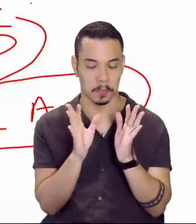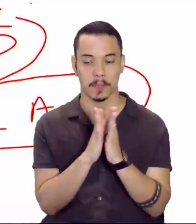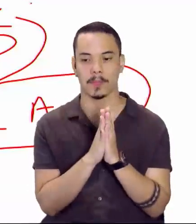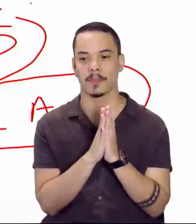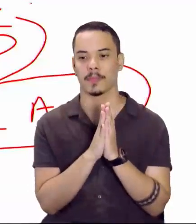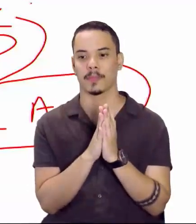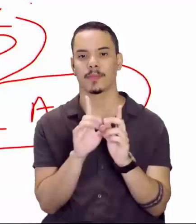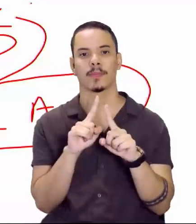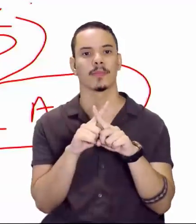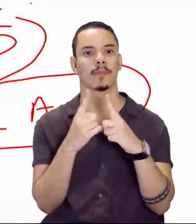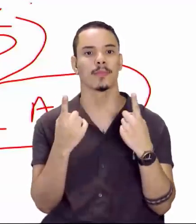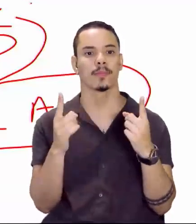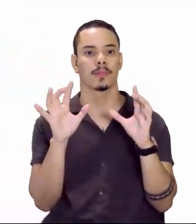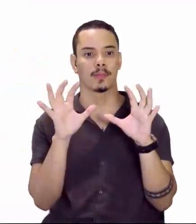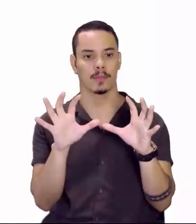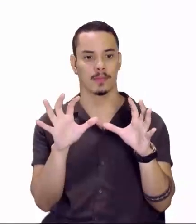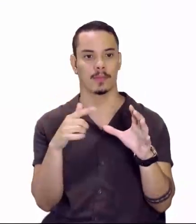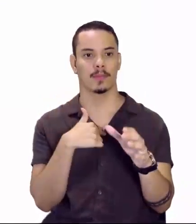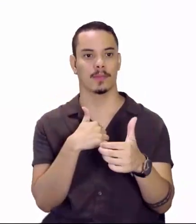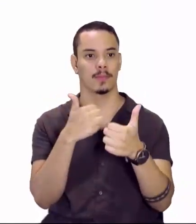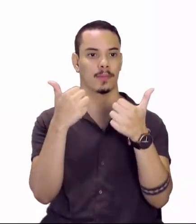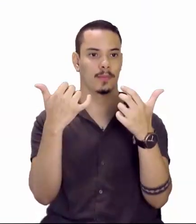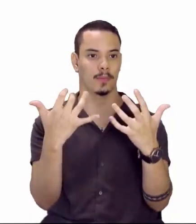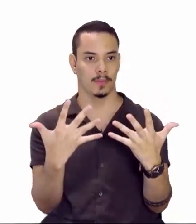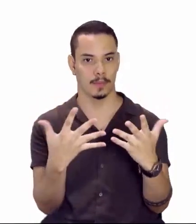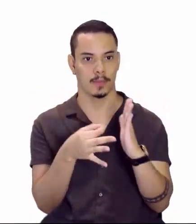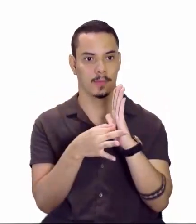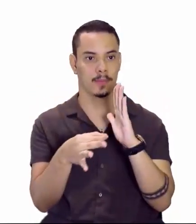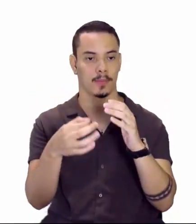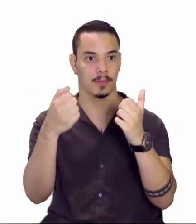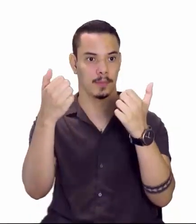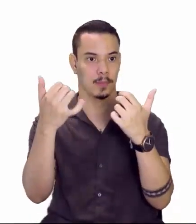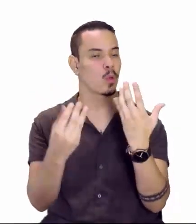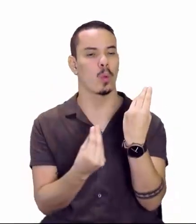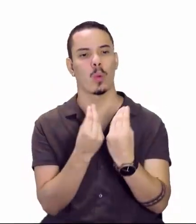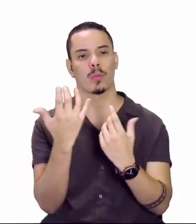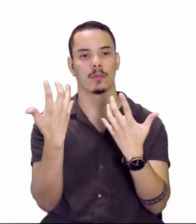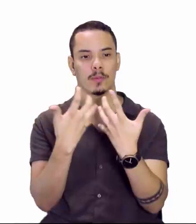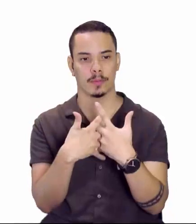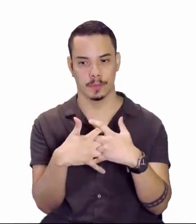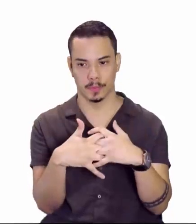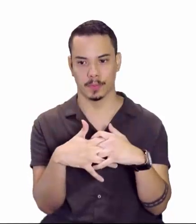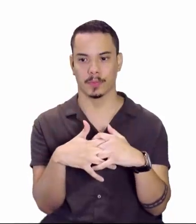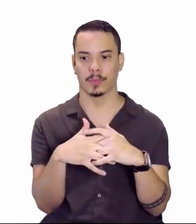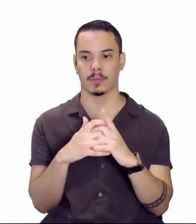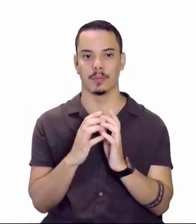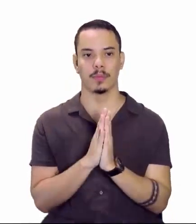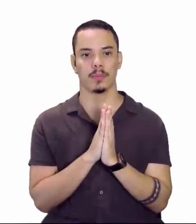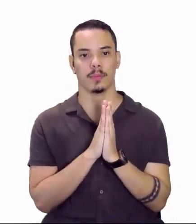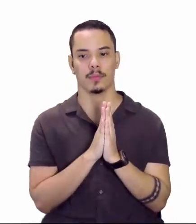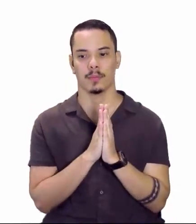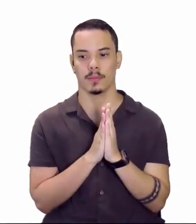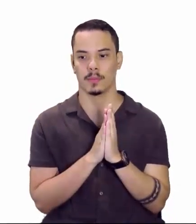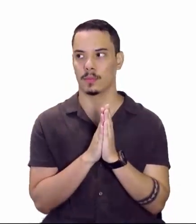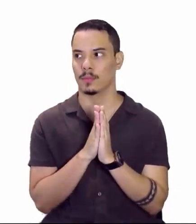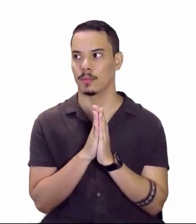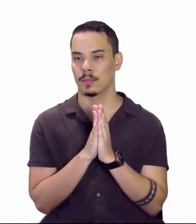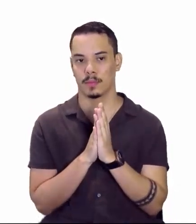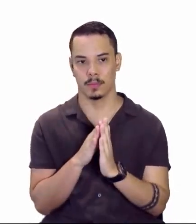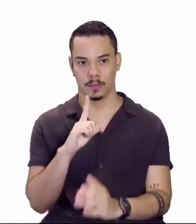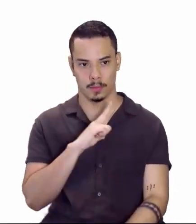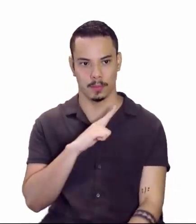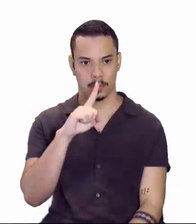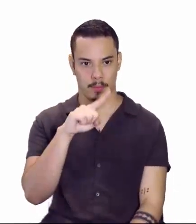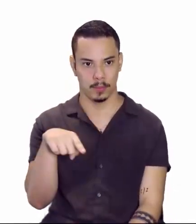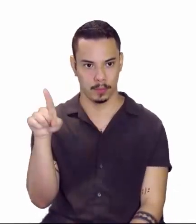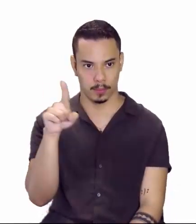assim, vamos partir para o comentário? Exatamente o que eu abordei. É a